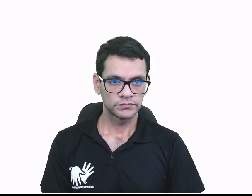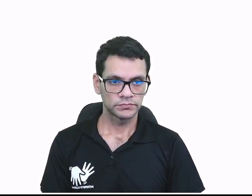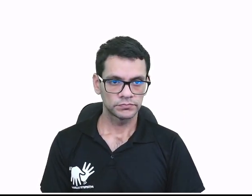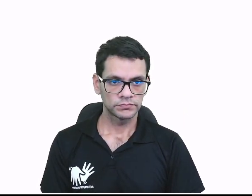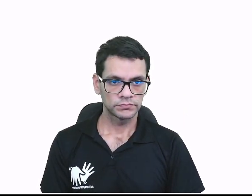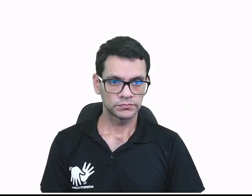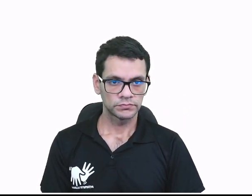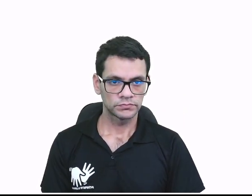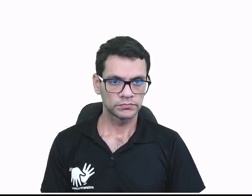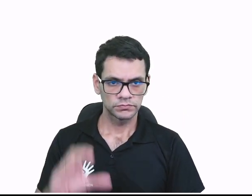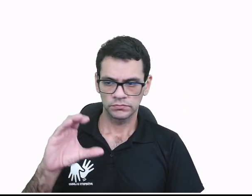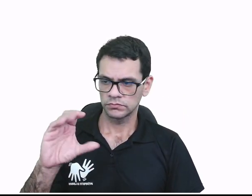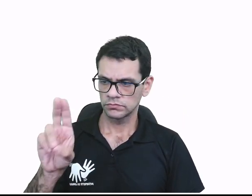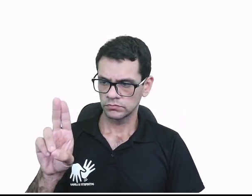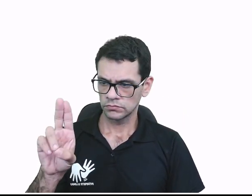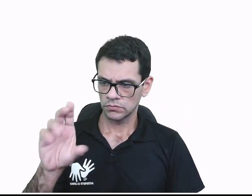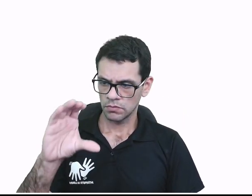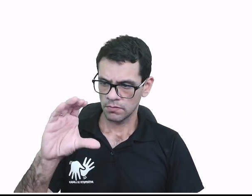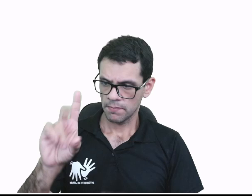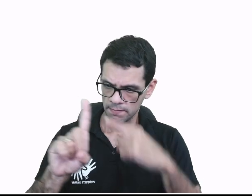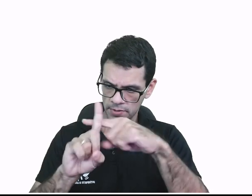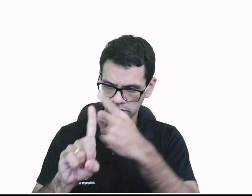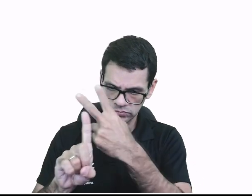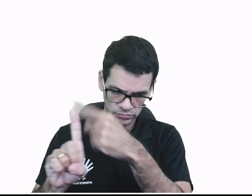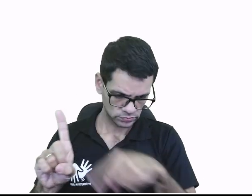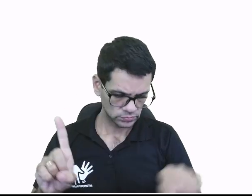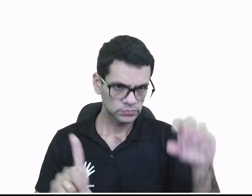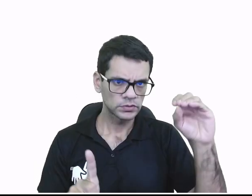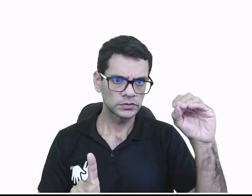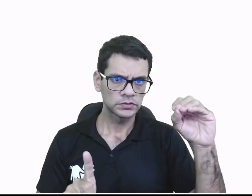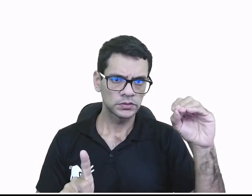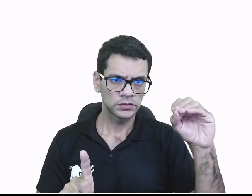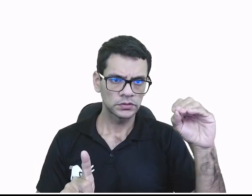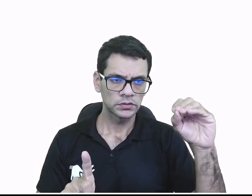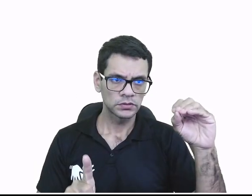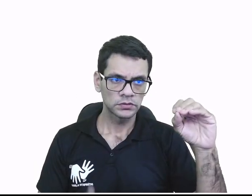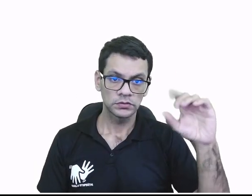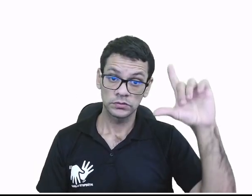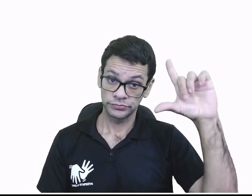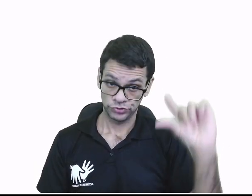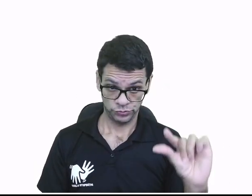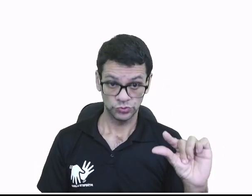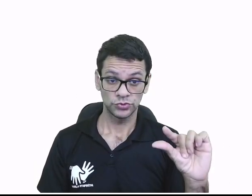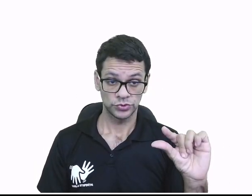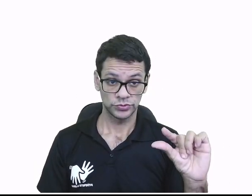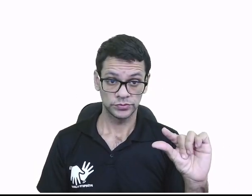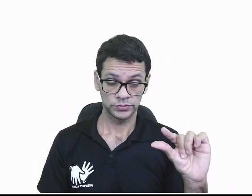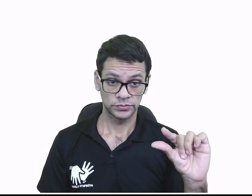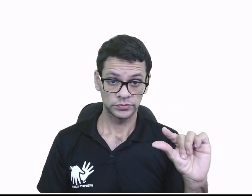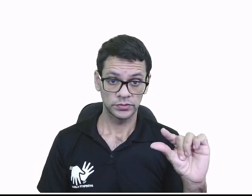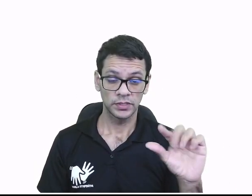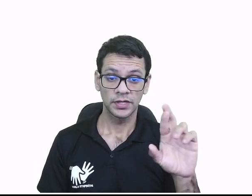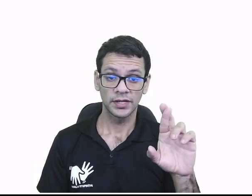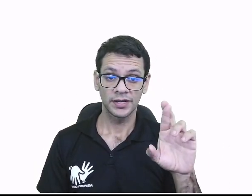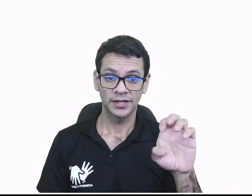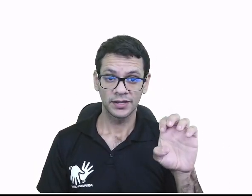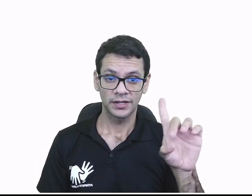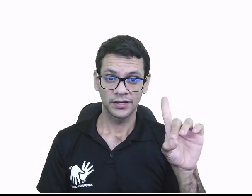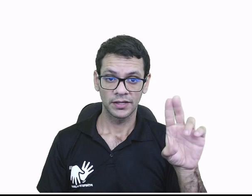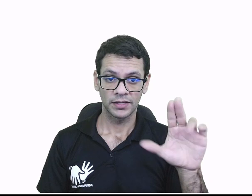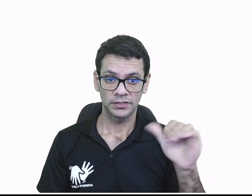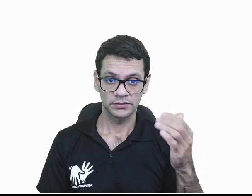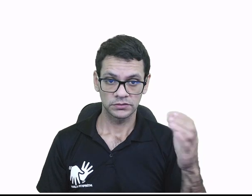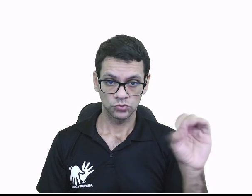2 para 0. Aumentou ou diminuiu? De mais 2 para 0, diminuiu. Então, ele sofreu uma redução.